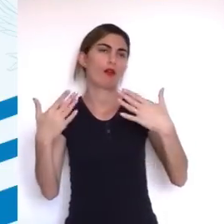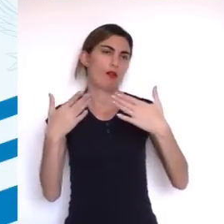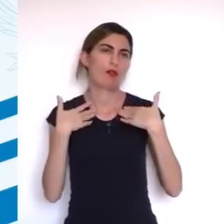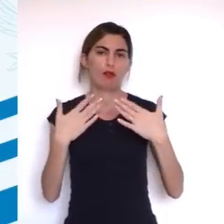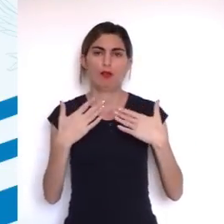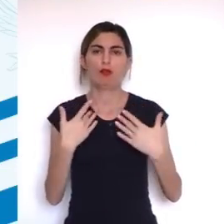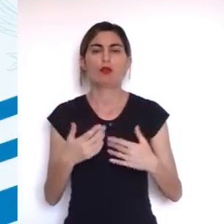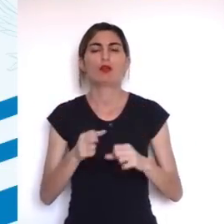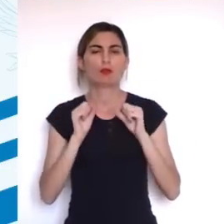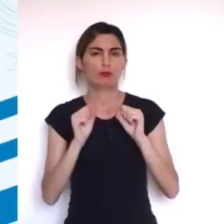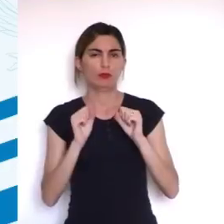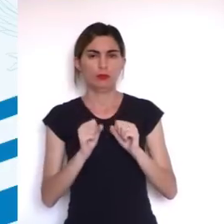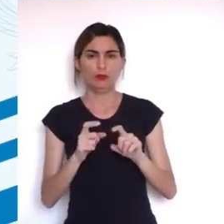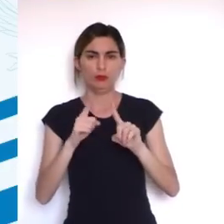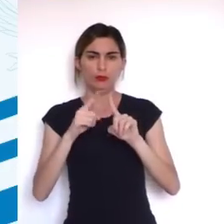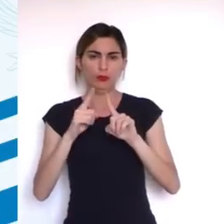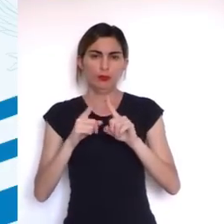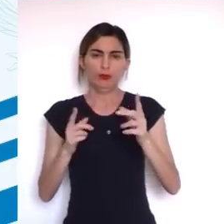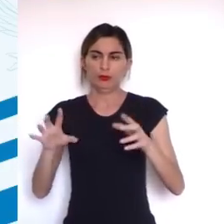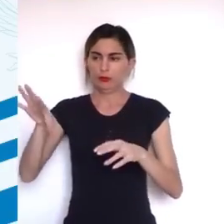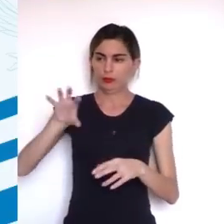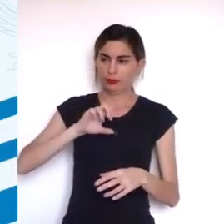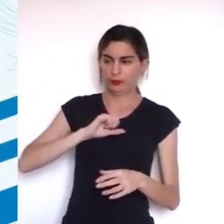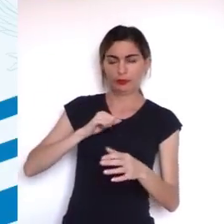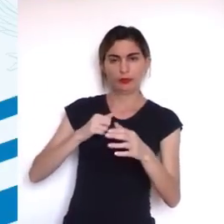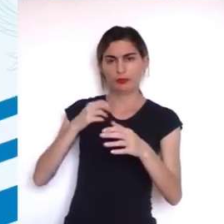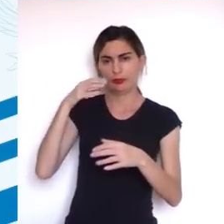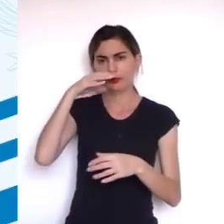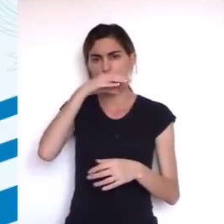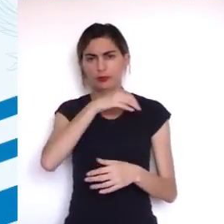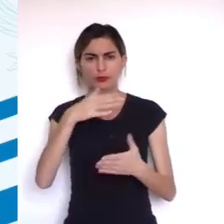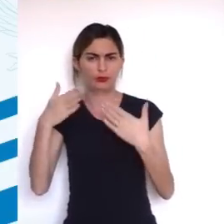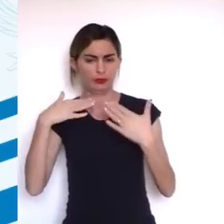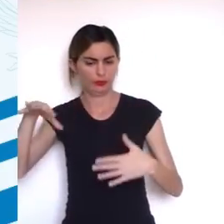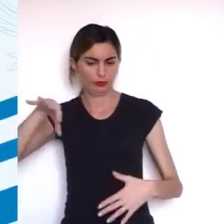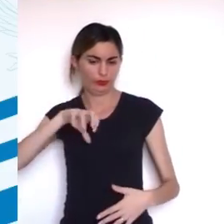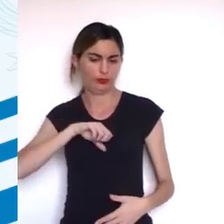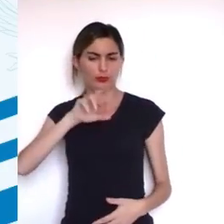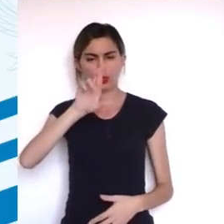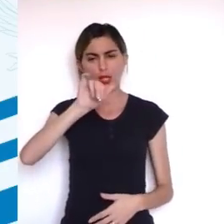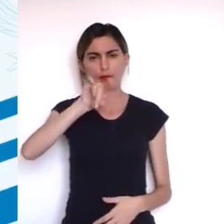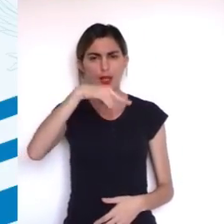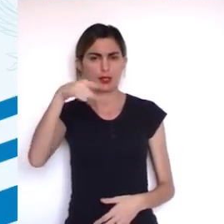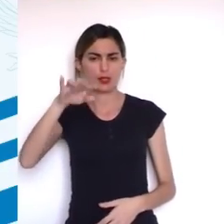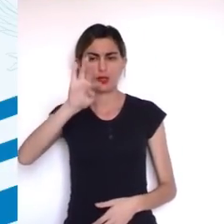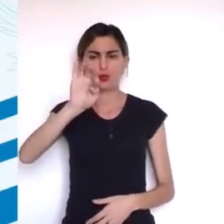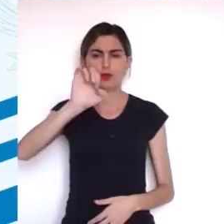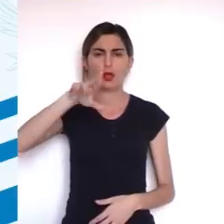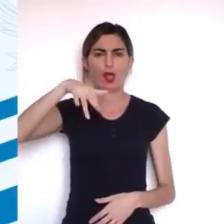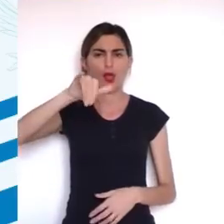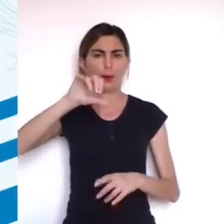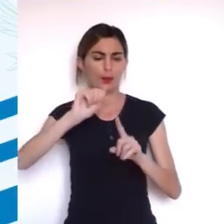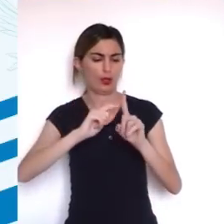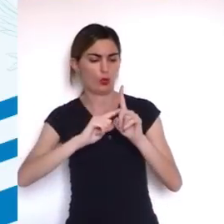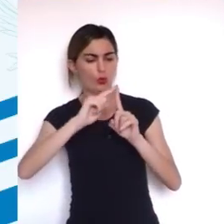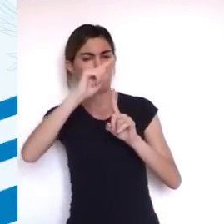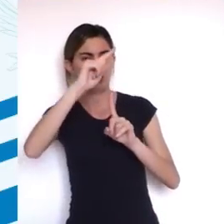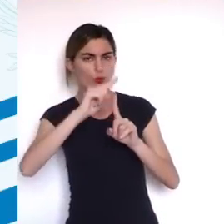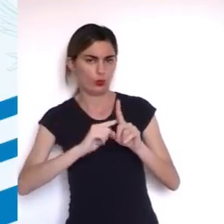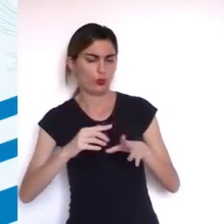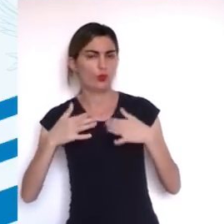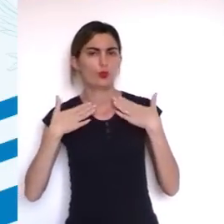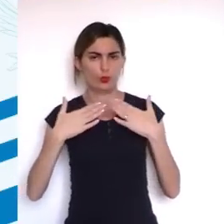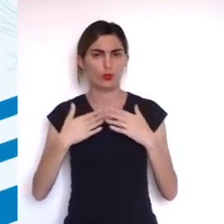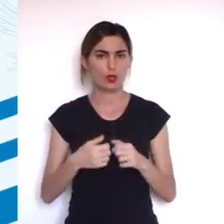um bocado. Então, esse tipo de transferência de calor a gente chama de radiação térmica. Bora continuar falando